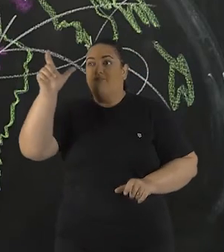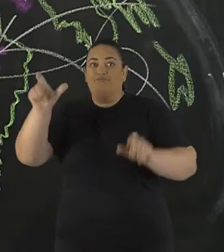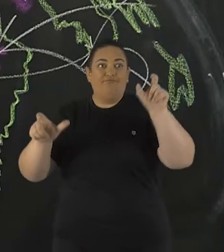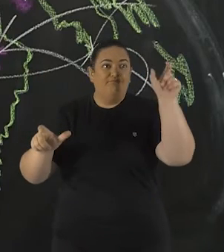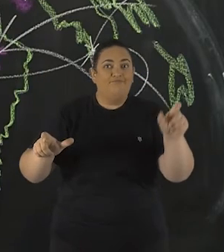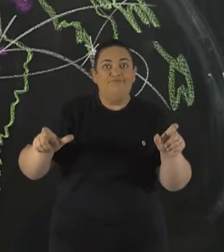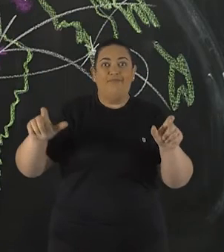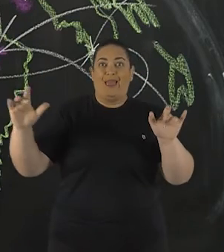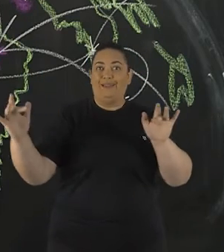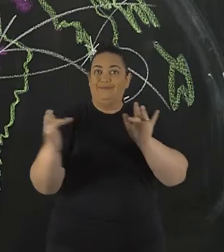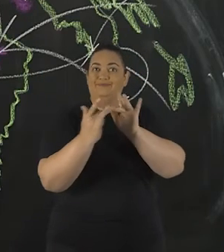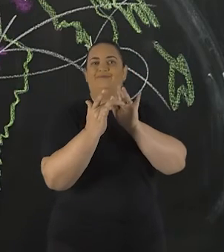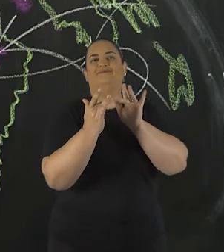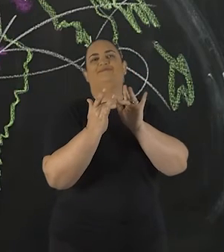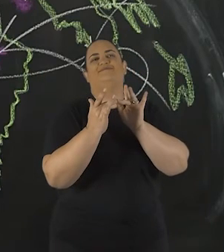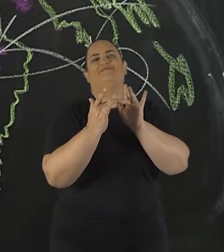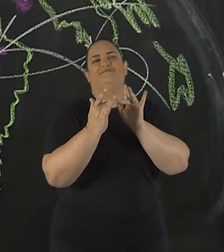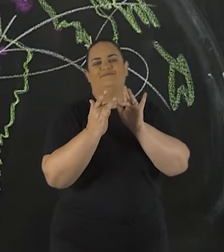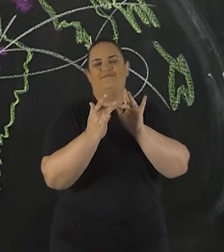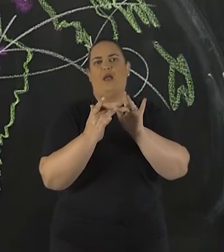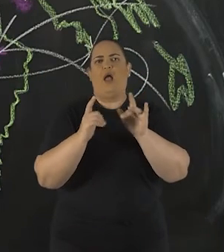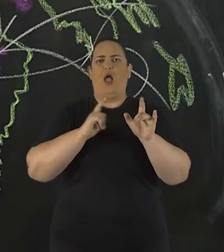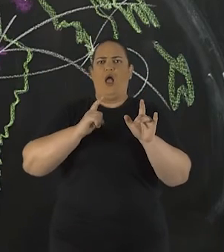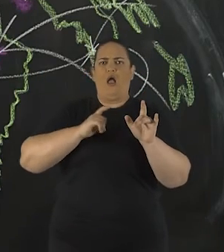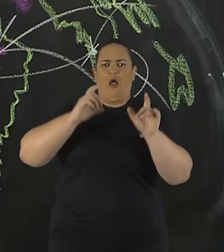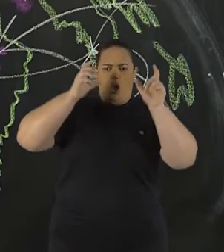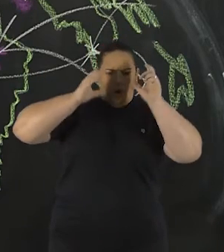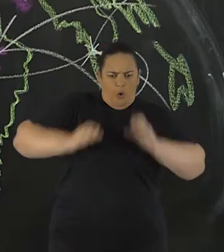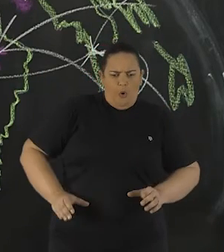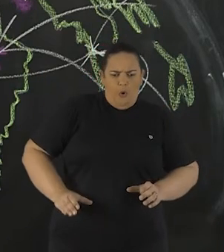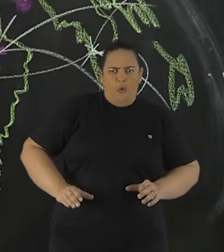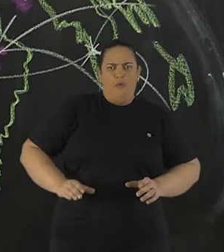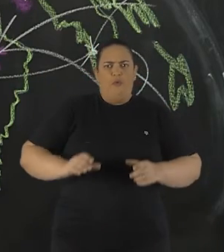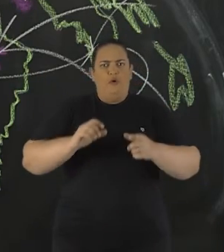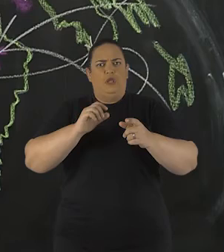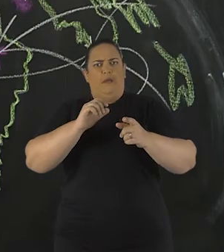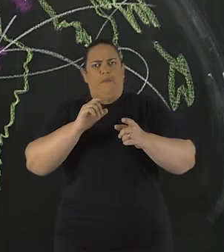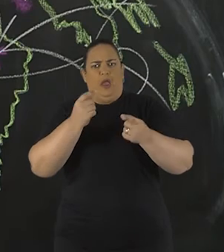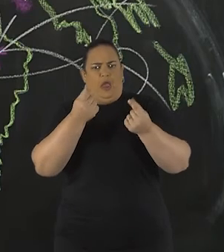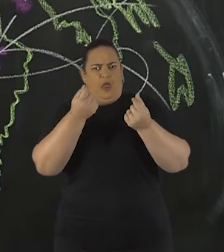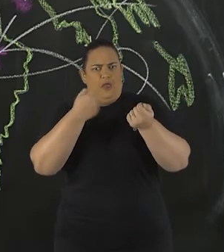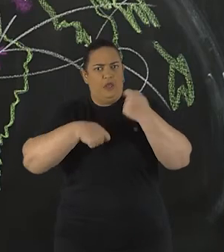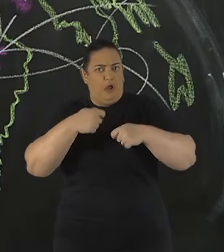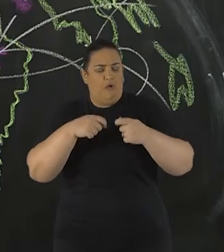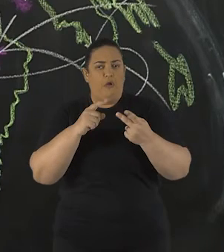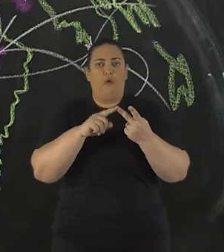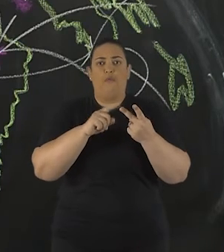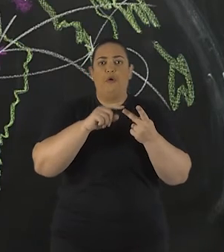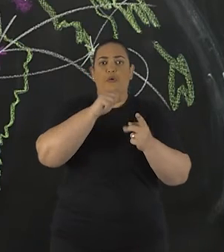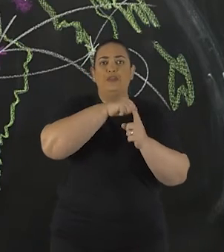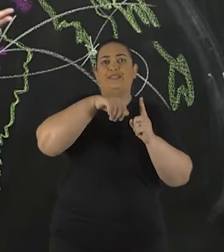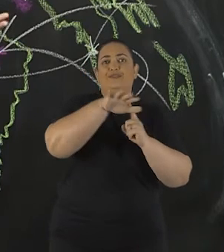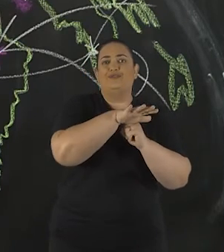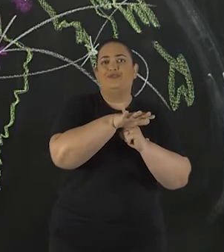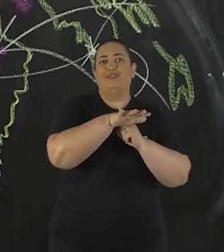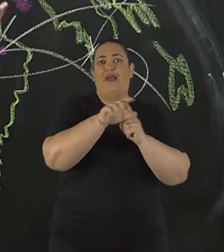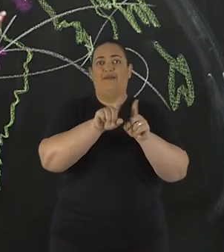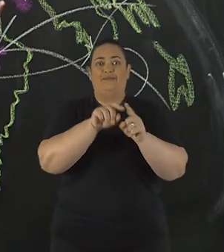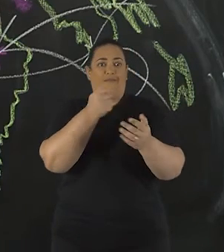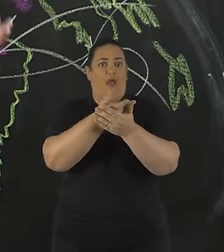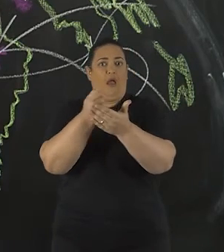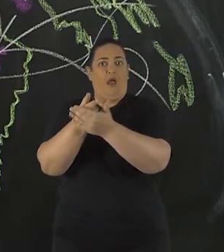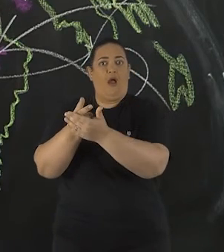pessoas e imprimir nelas comportamentos econômicos, sociais e até de consumo. Bom,